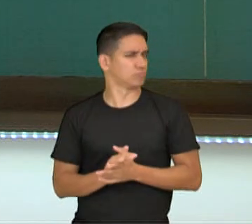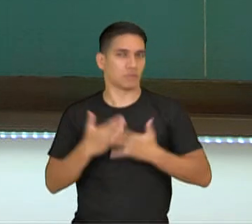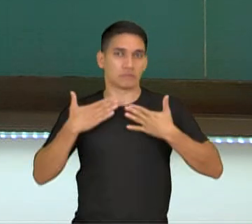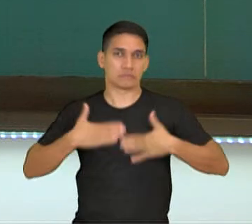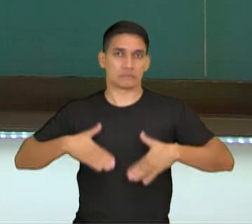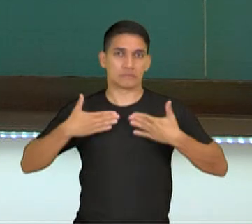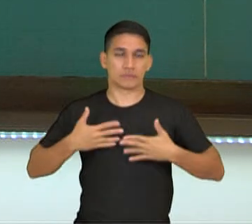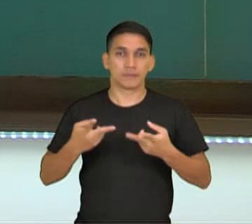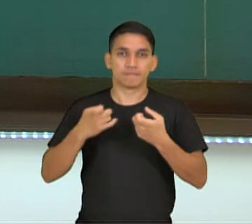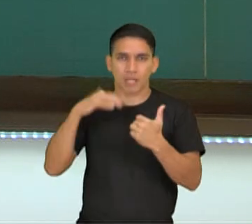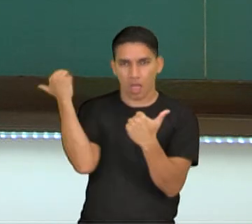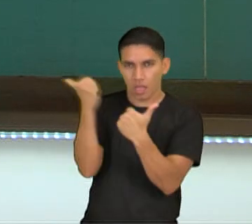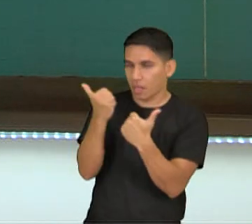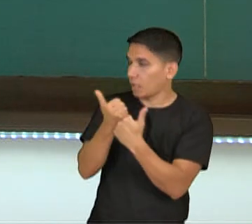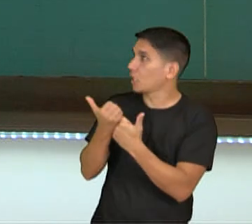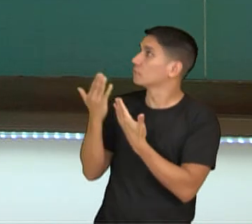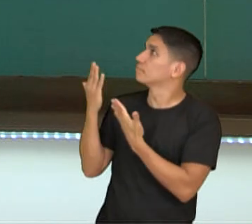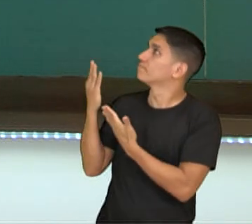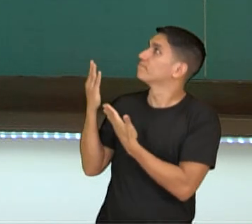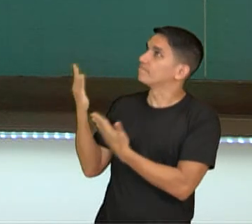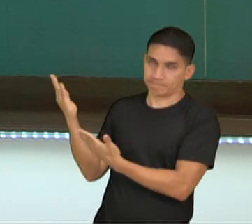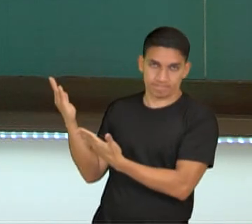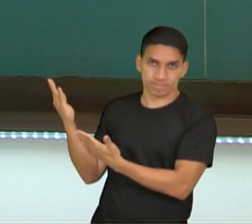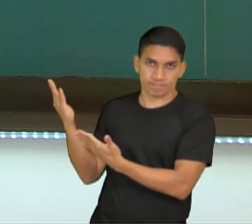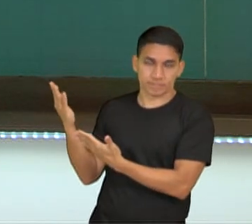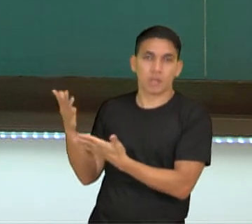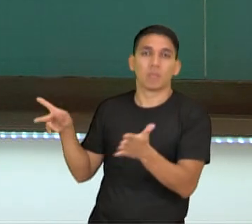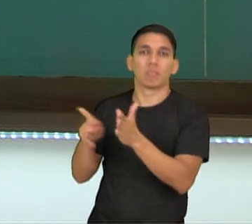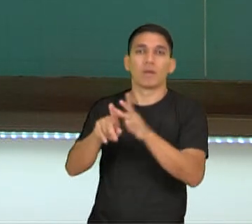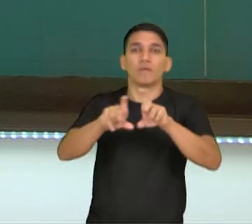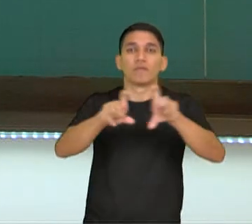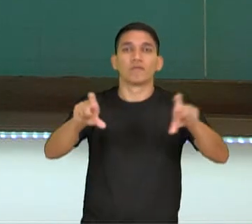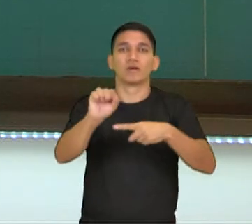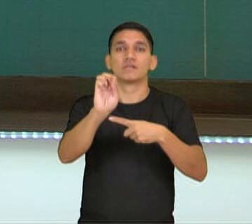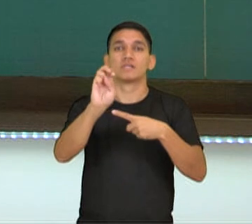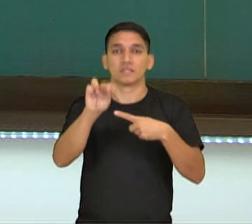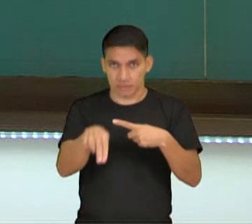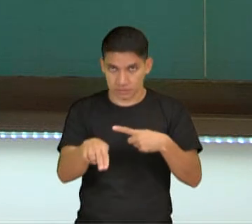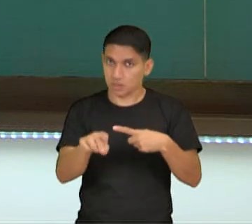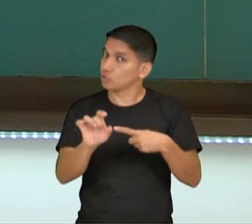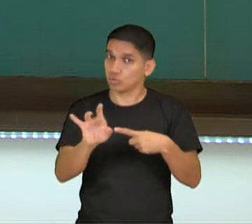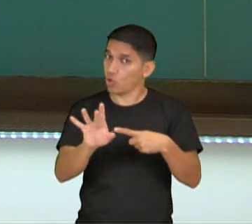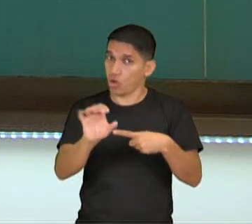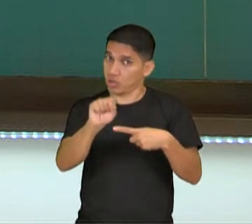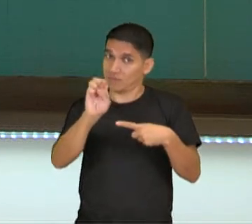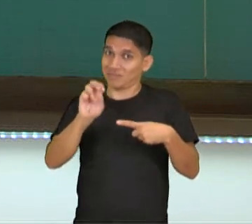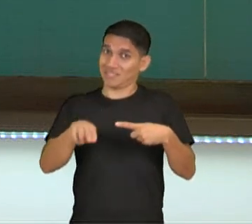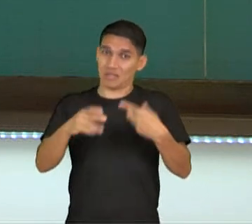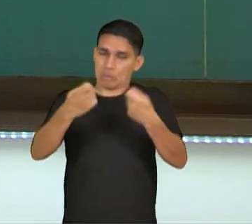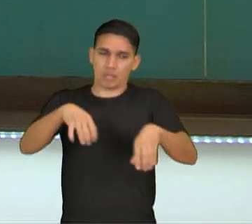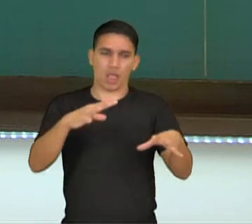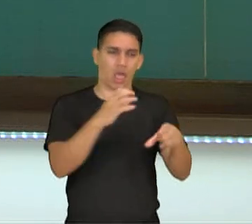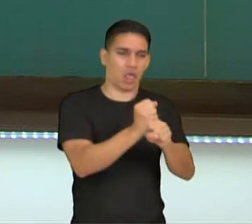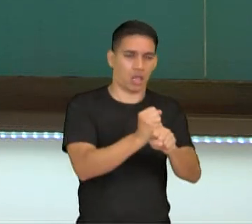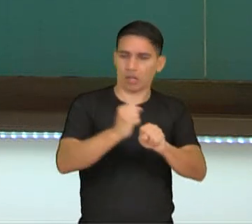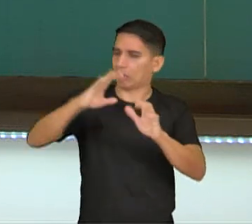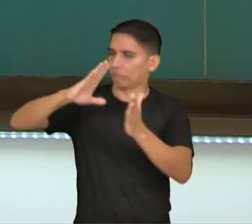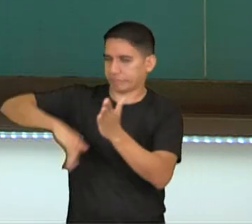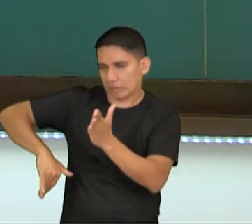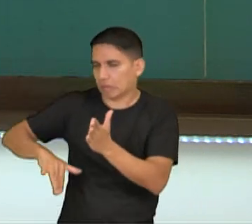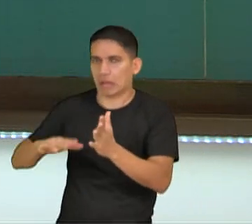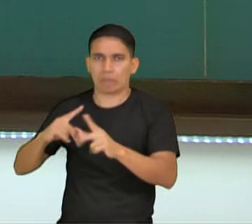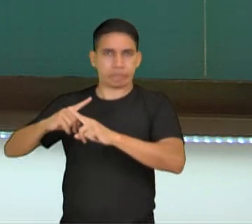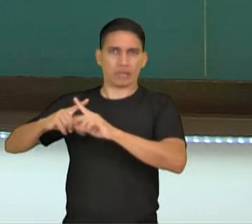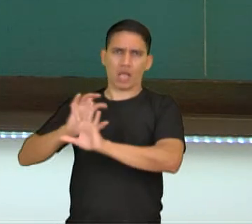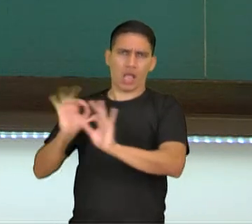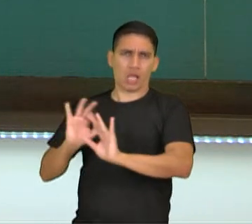aí a aplicação de função seno, ela é só o seno, você não precisa somar, subtrair, multiplicar nada, é só